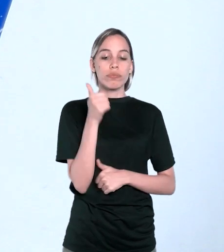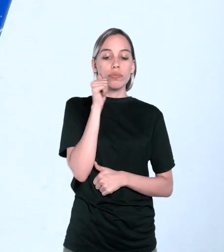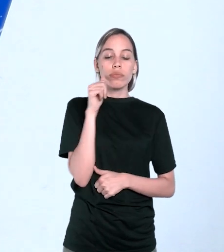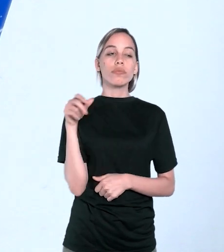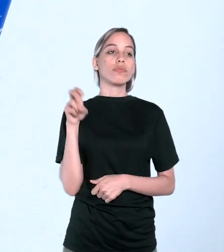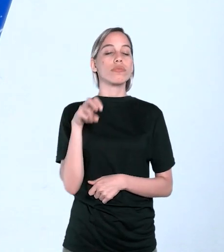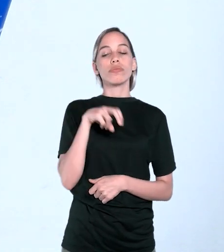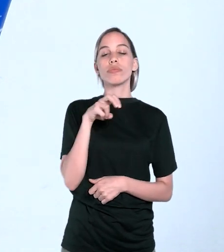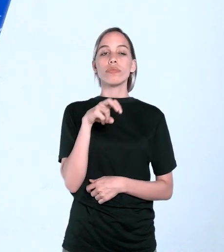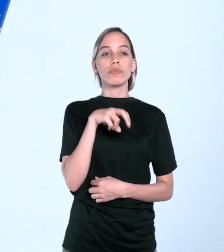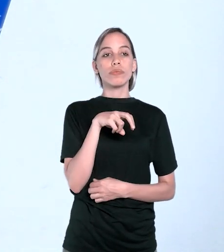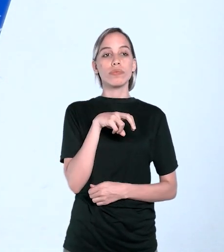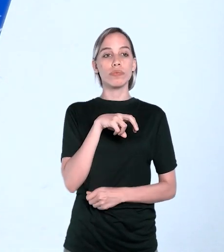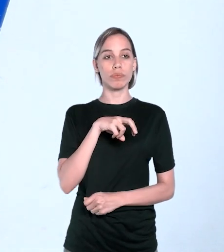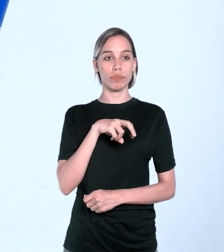Castelo.